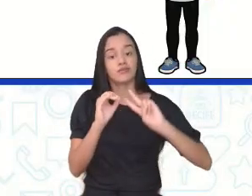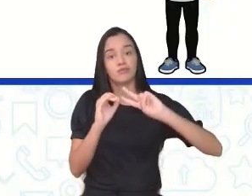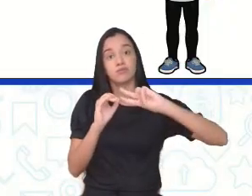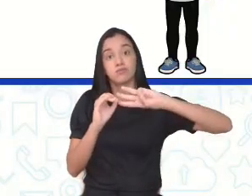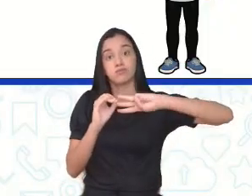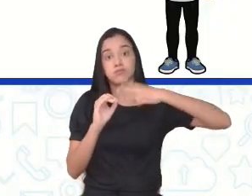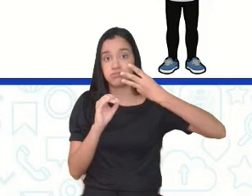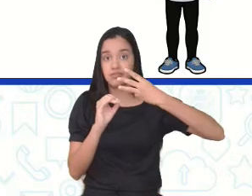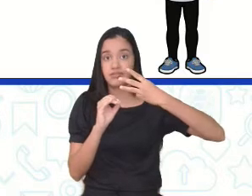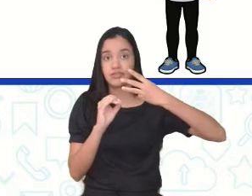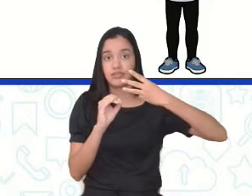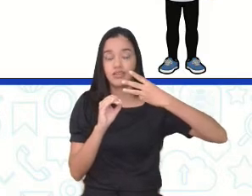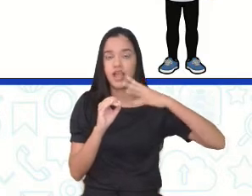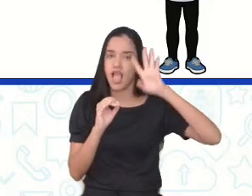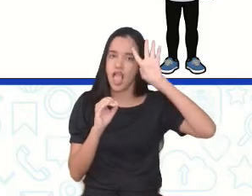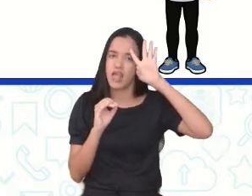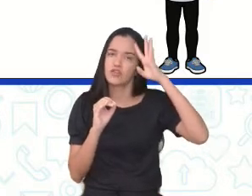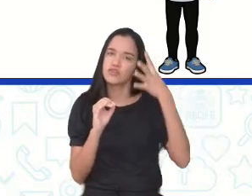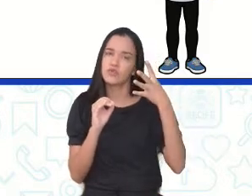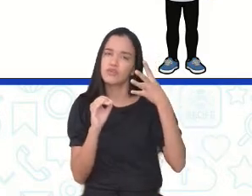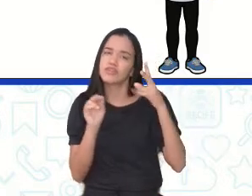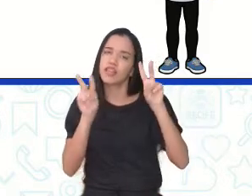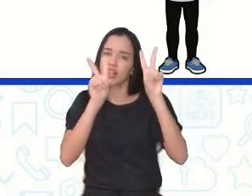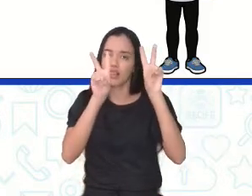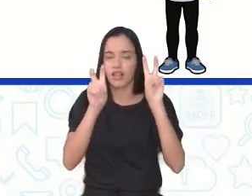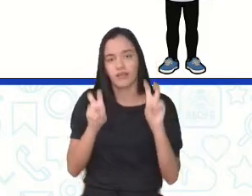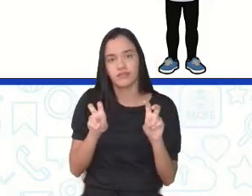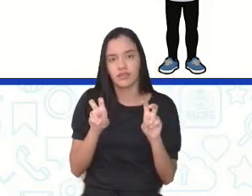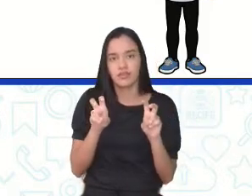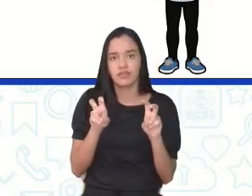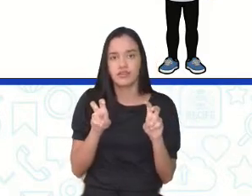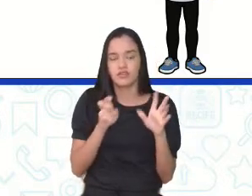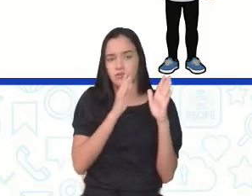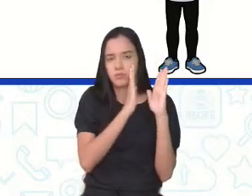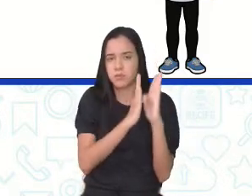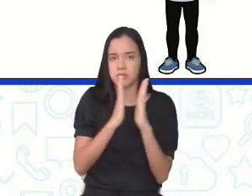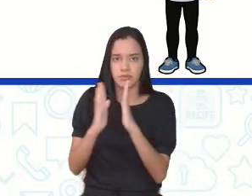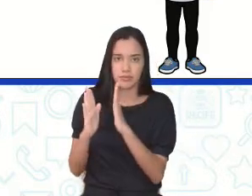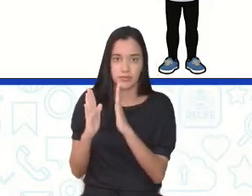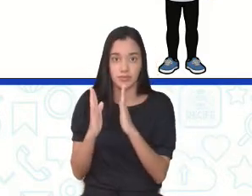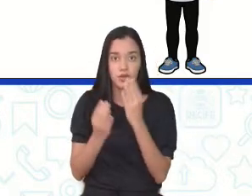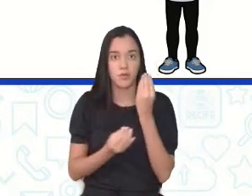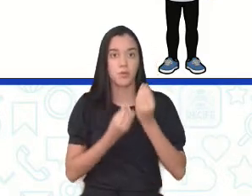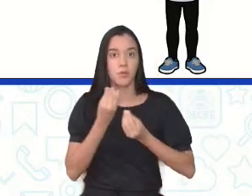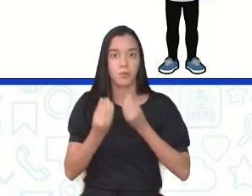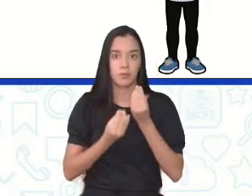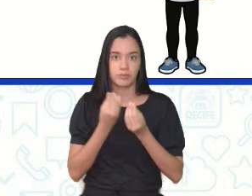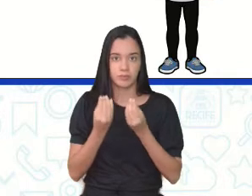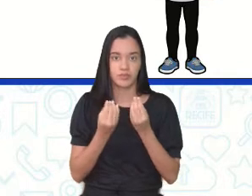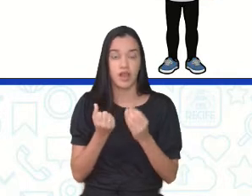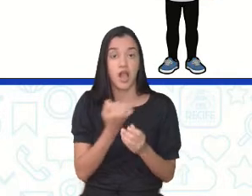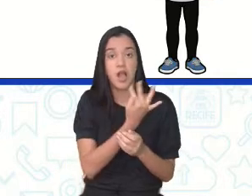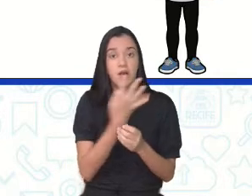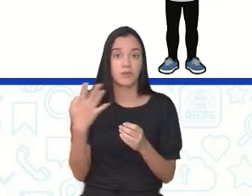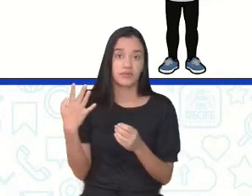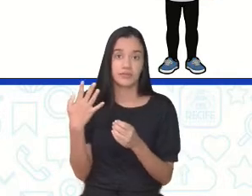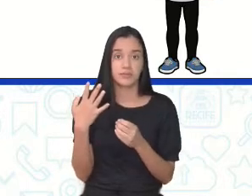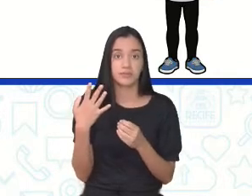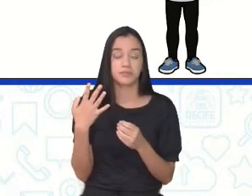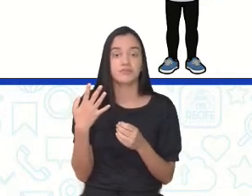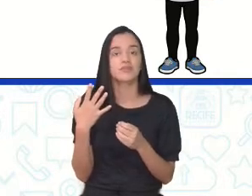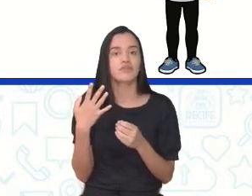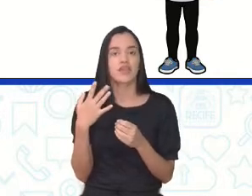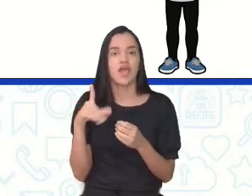gente resolveu, mas definimos lá e classificamos da seguinte forma: a quantidade que